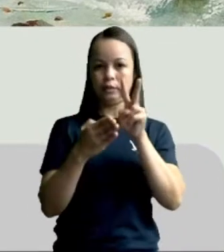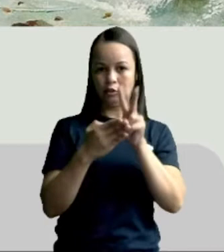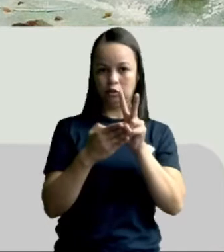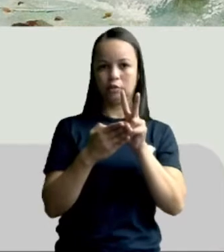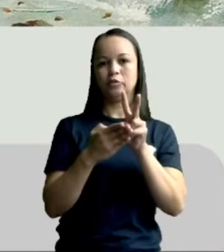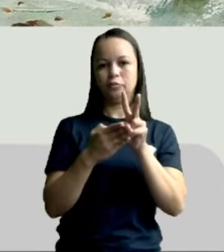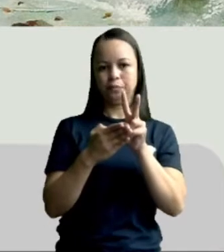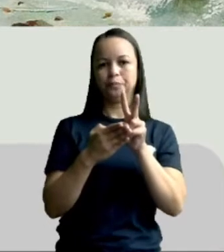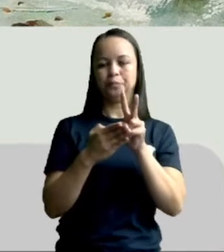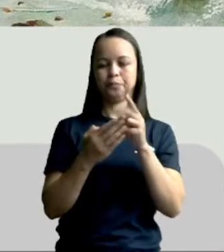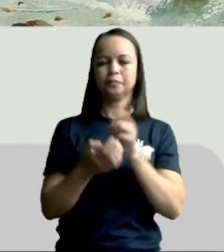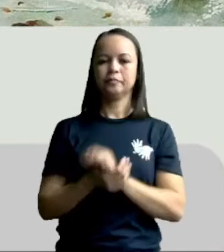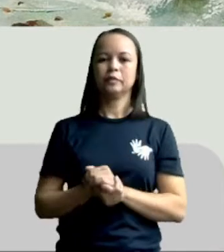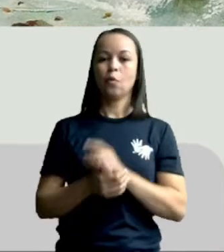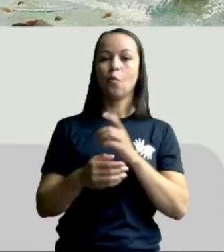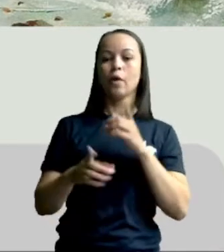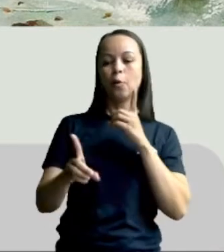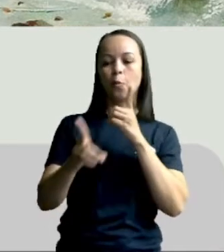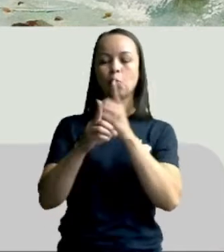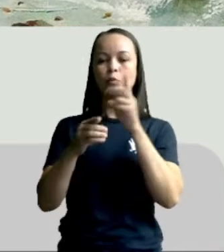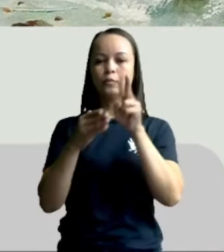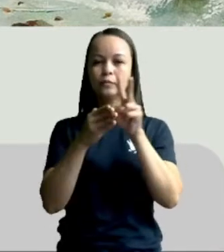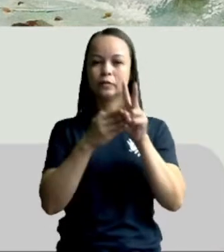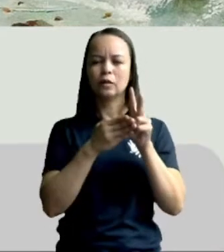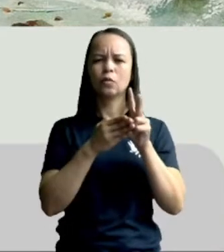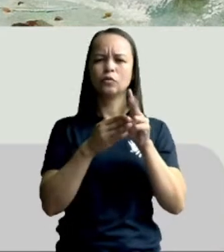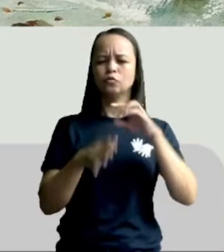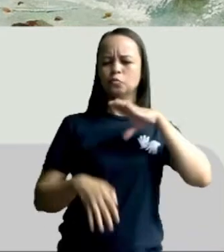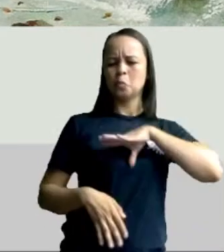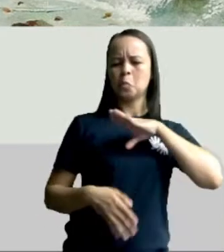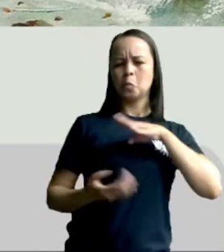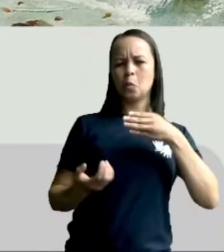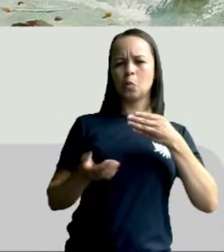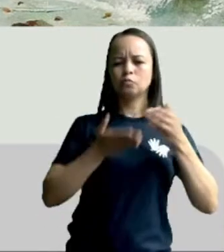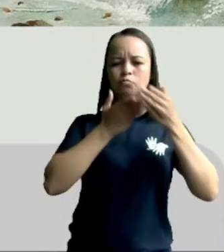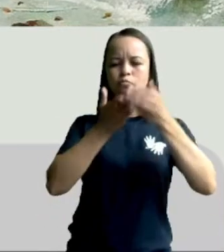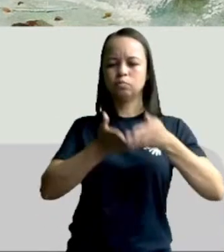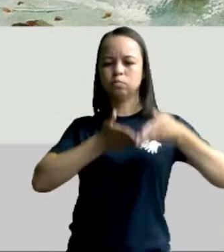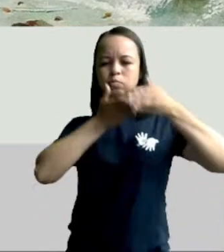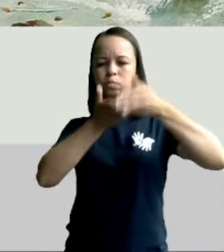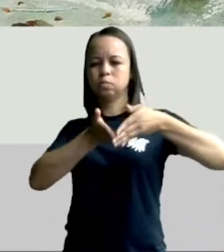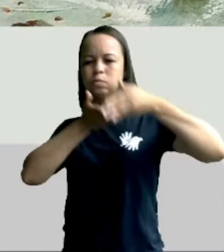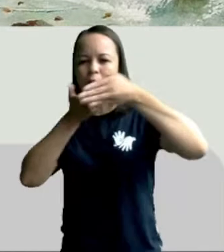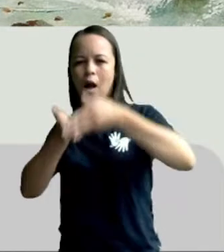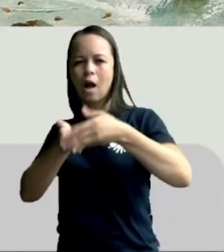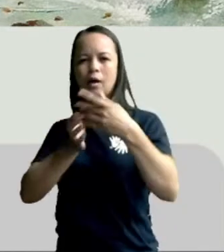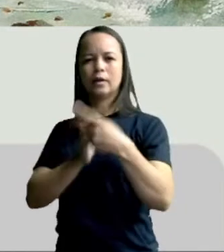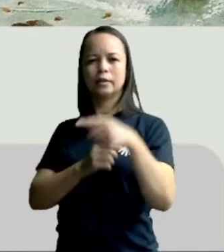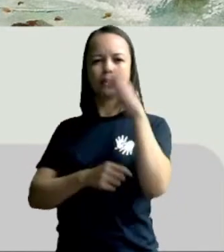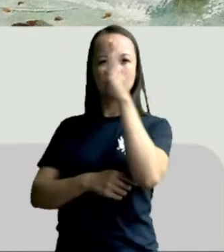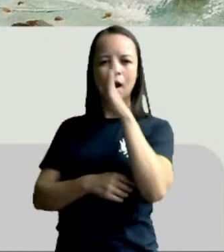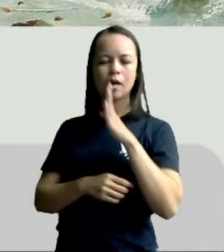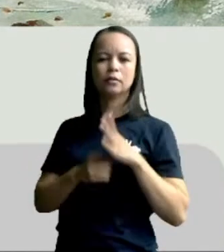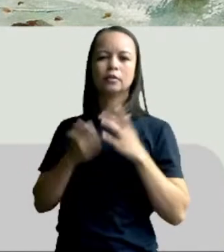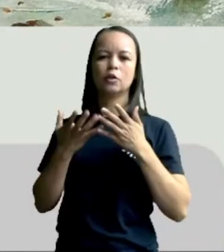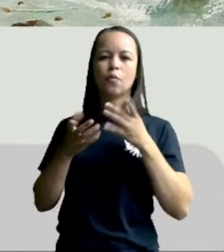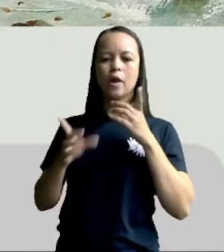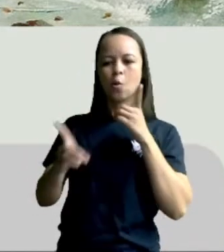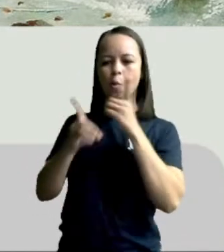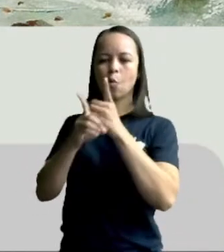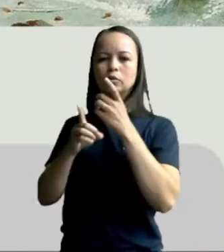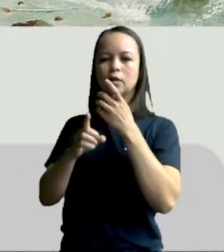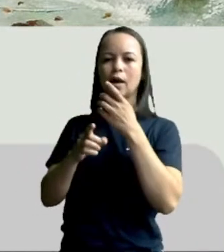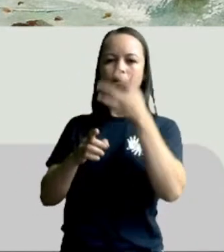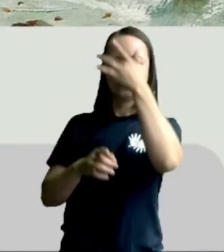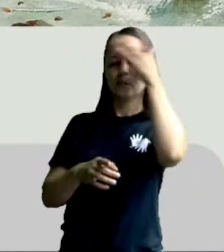os indígenas, tá certo? Quando os portugueses desembarcaram aqui, eles encontraram os habitantes da terra e os chamaram